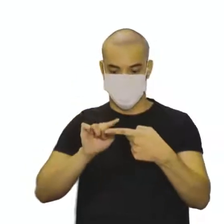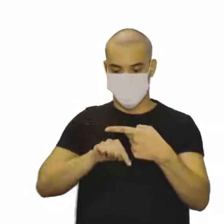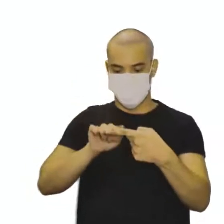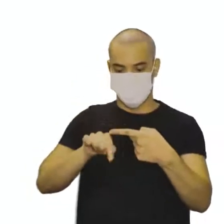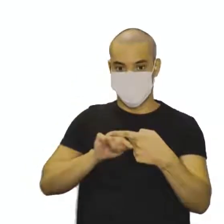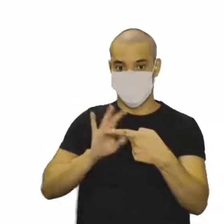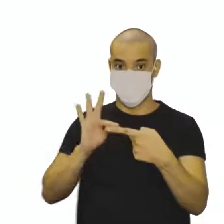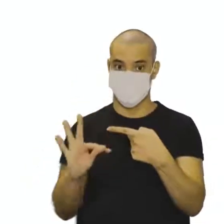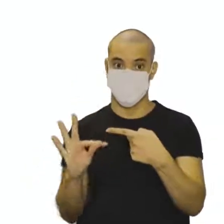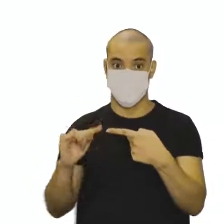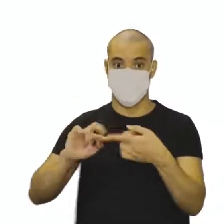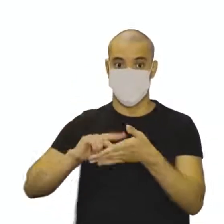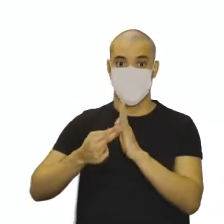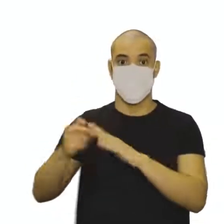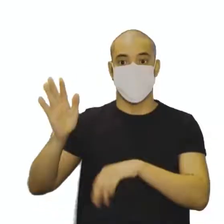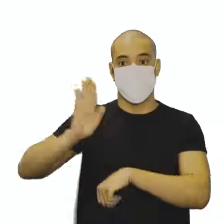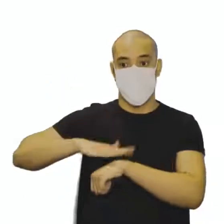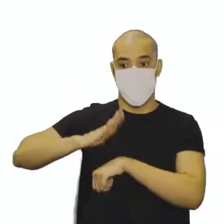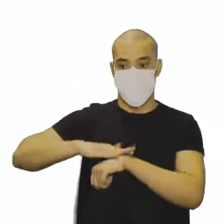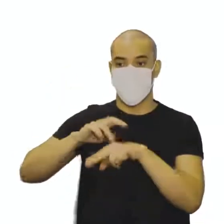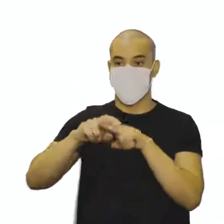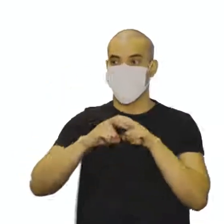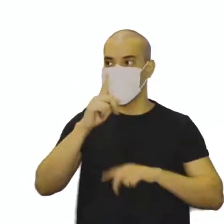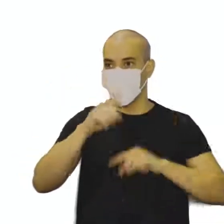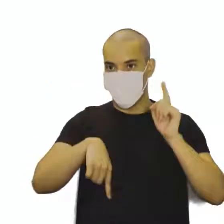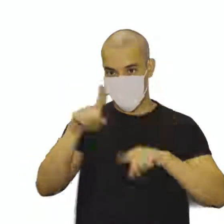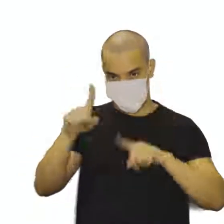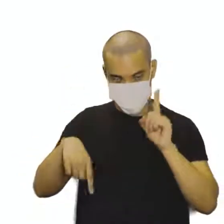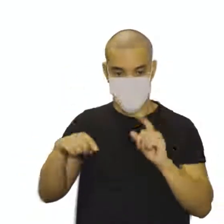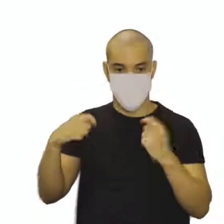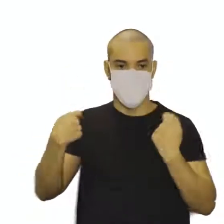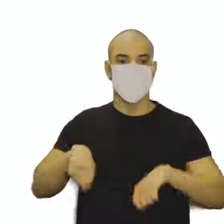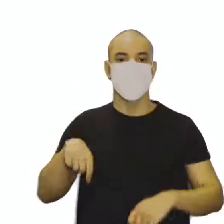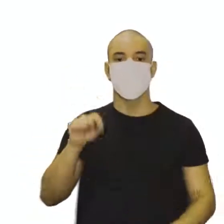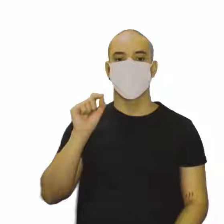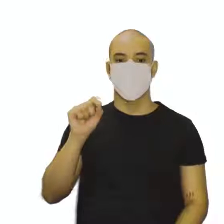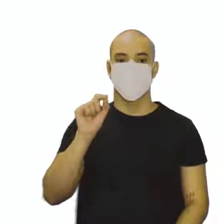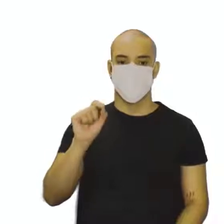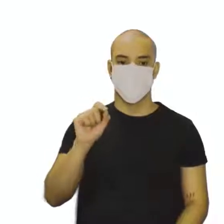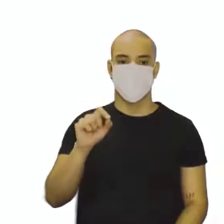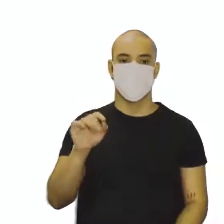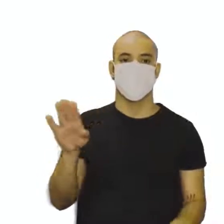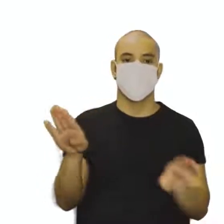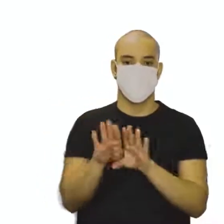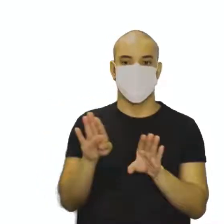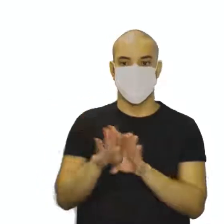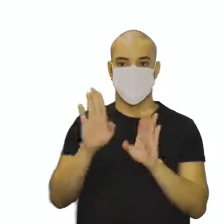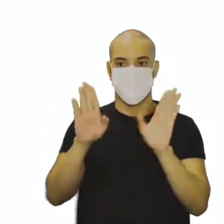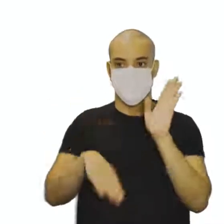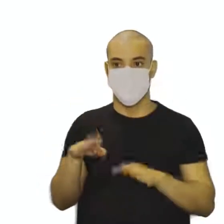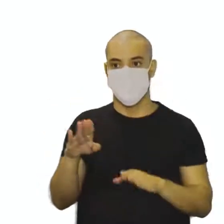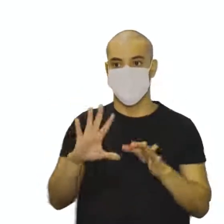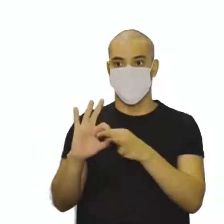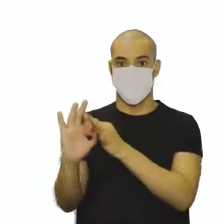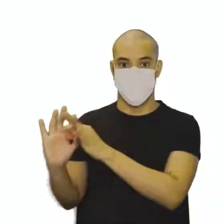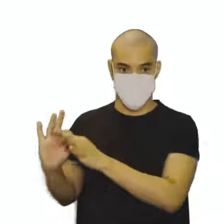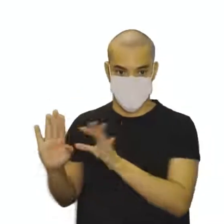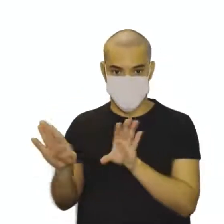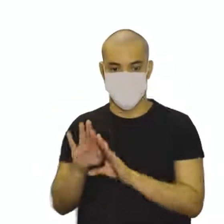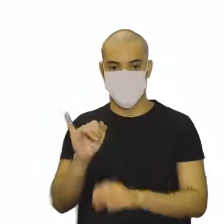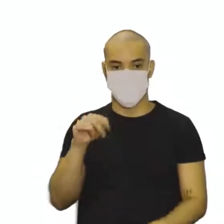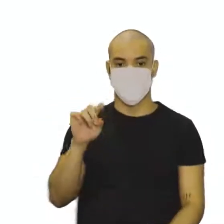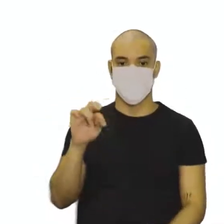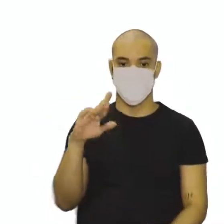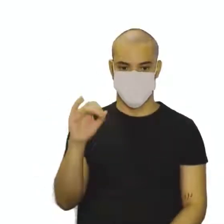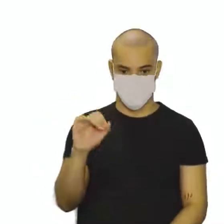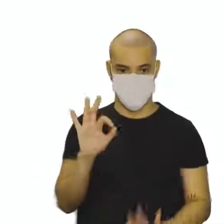E lembrando que essa variação de fluxo aqui, ok, depende da indutância e também depende da corrente,